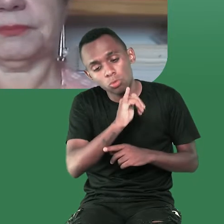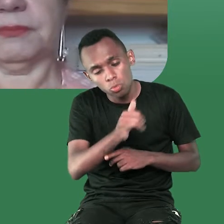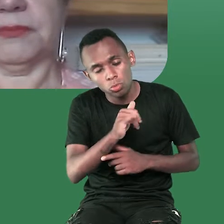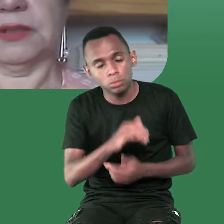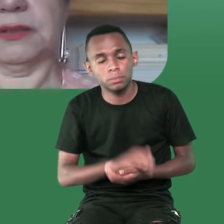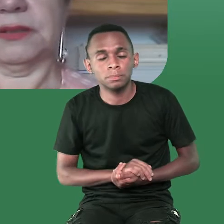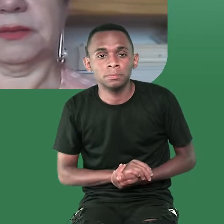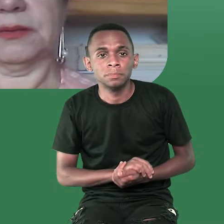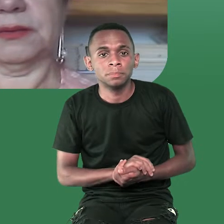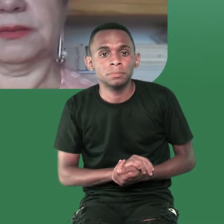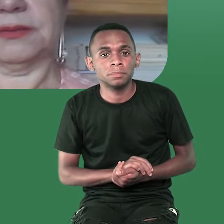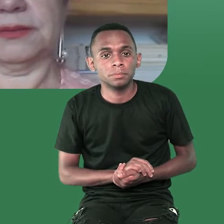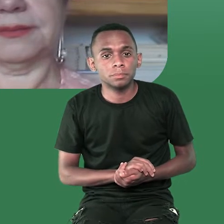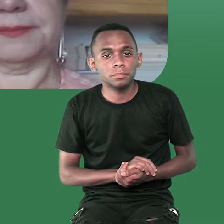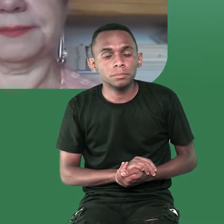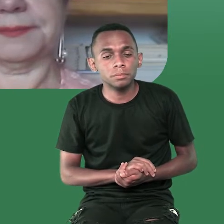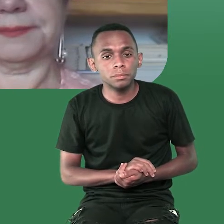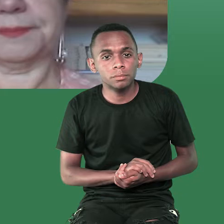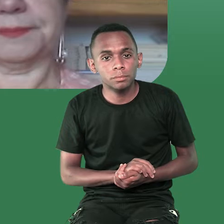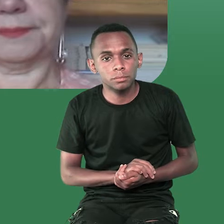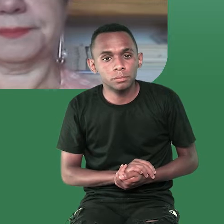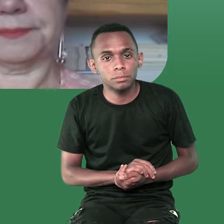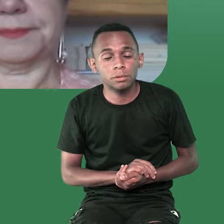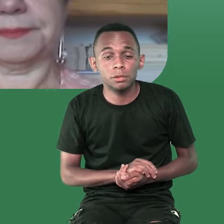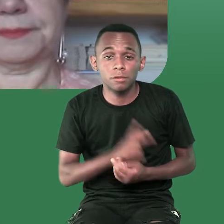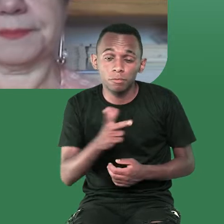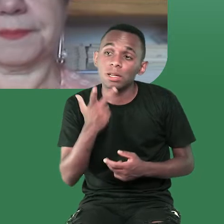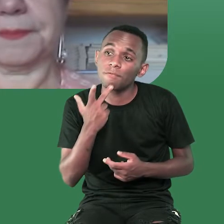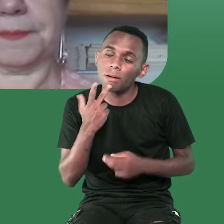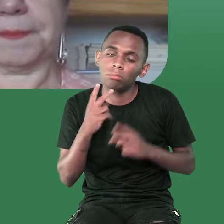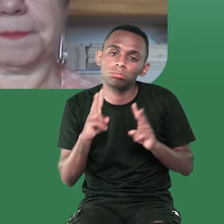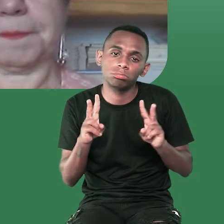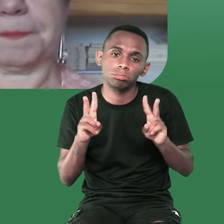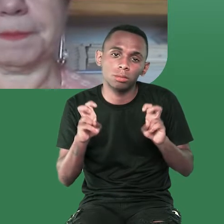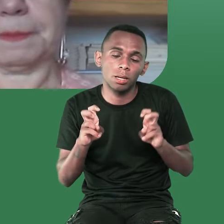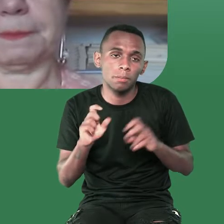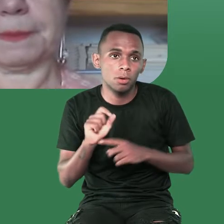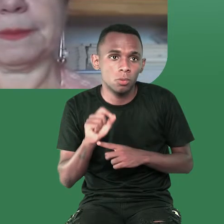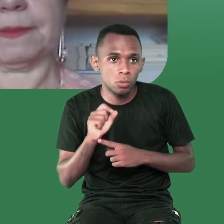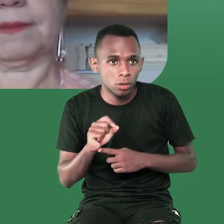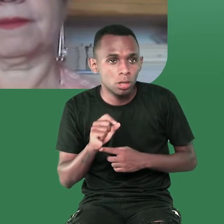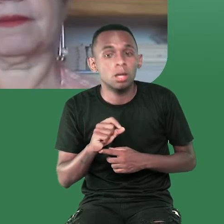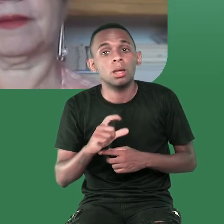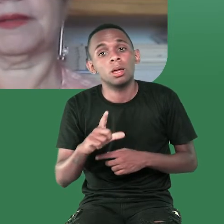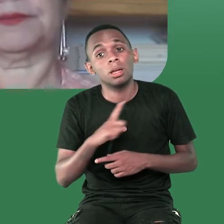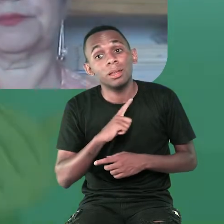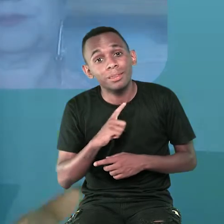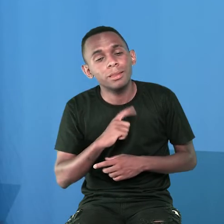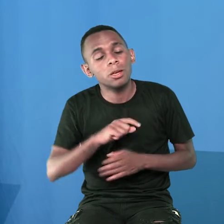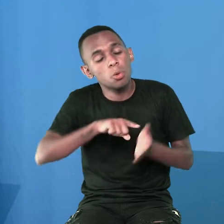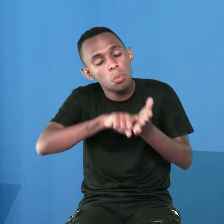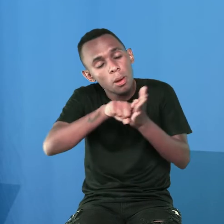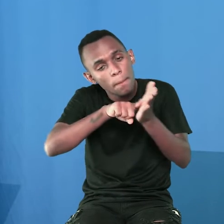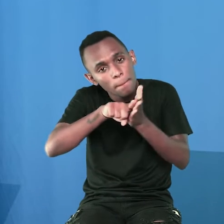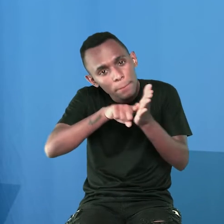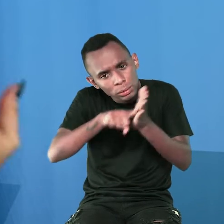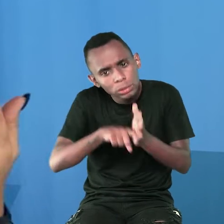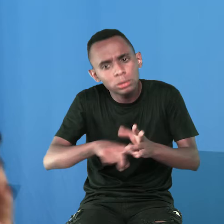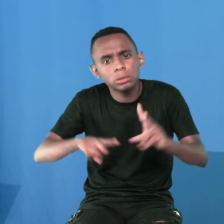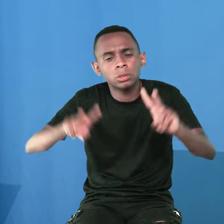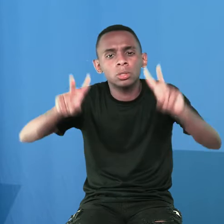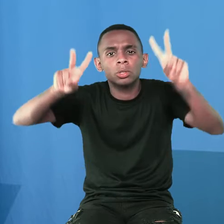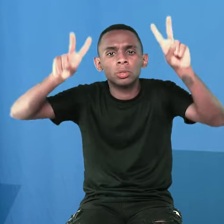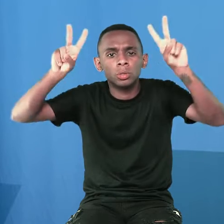E você até chegou a falar dessa questão de de ter uma pesquisa, né, sobre